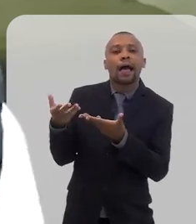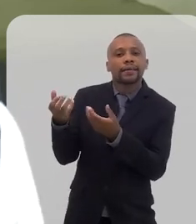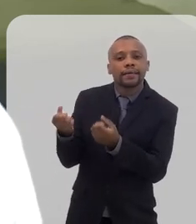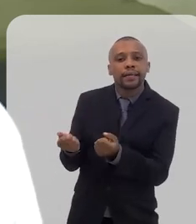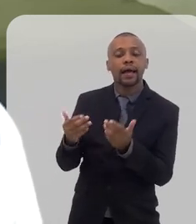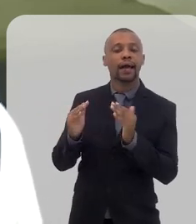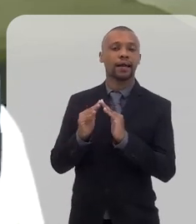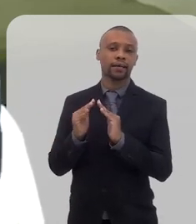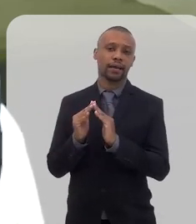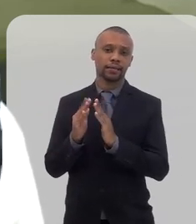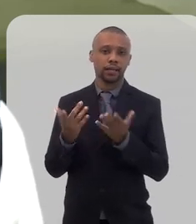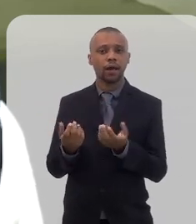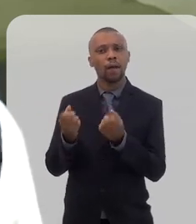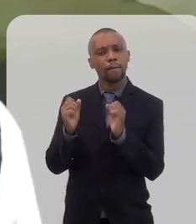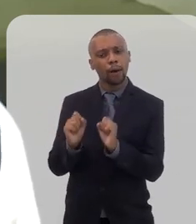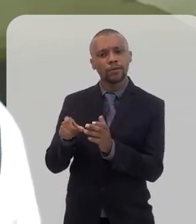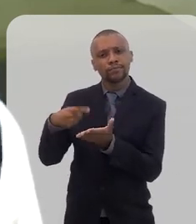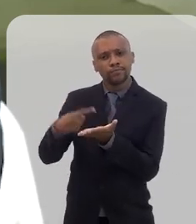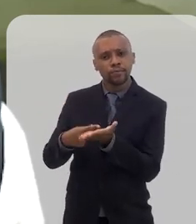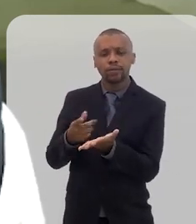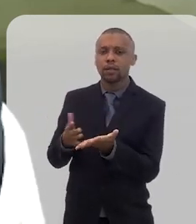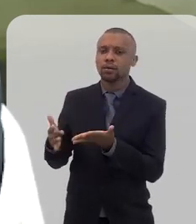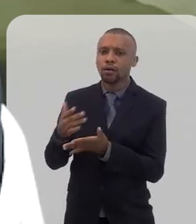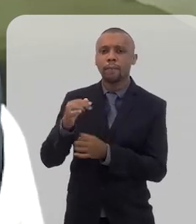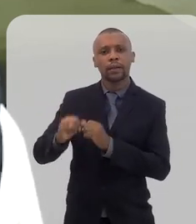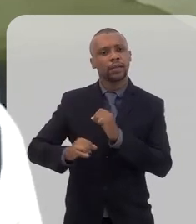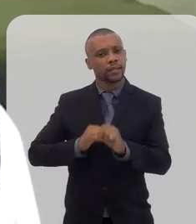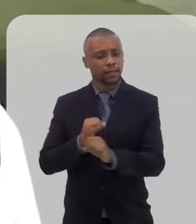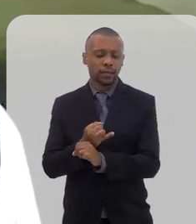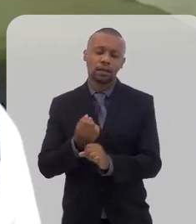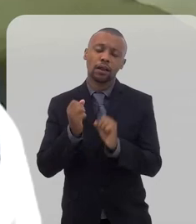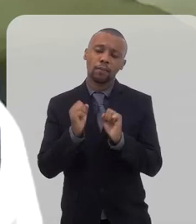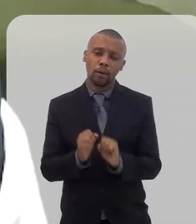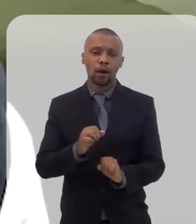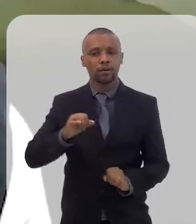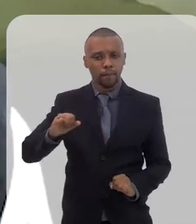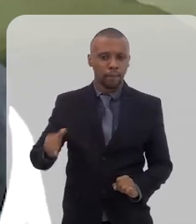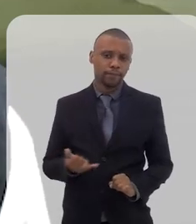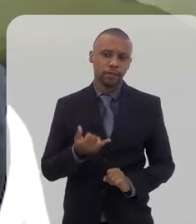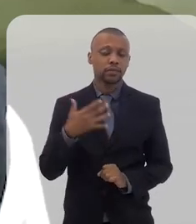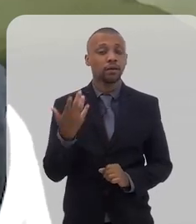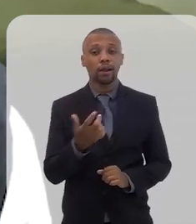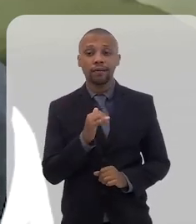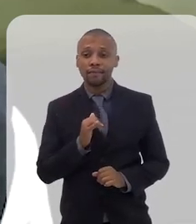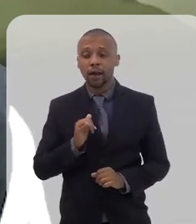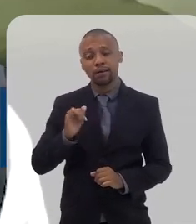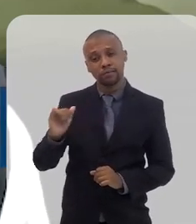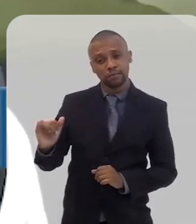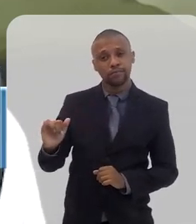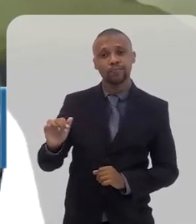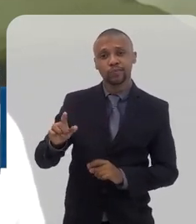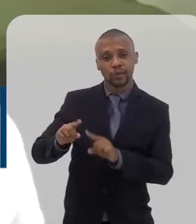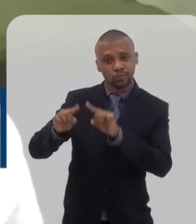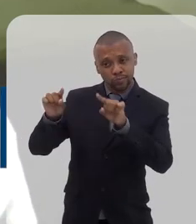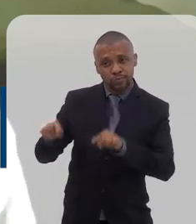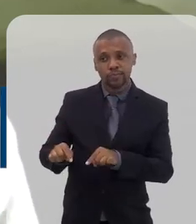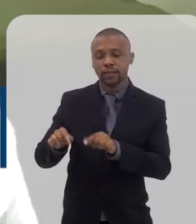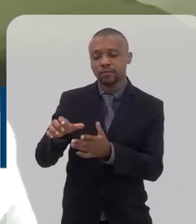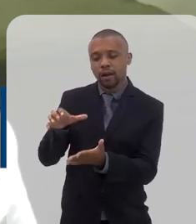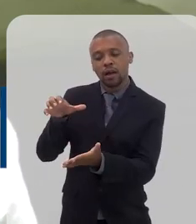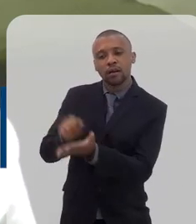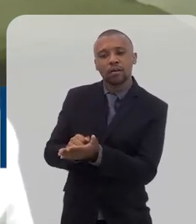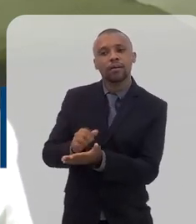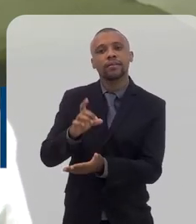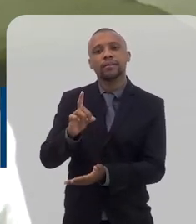receber o recenseador em casa, ela pode optar por fazer a coleta pela internet e aí ela vai comunicar o recenseador